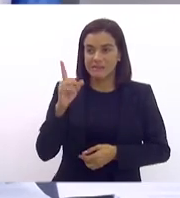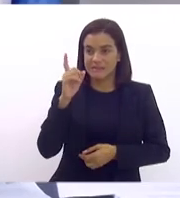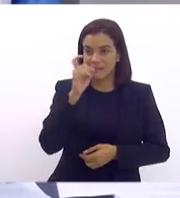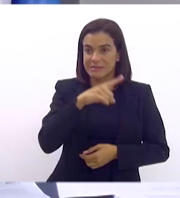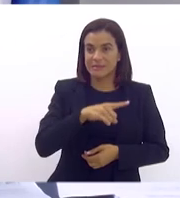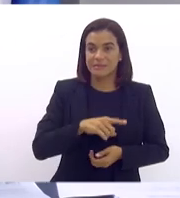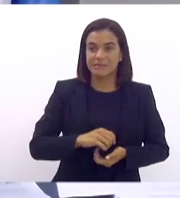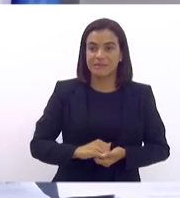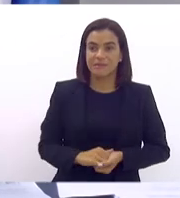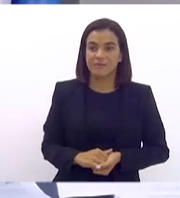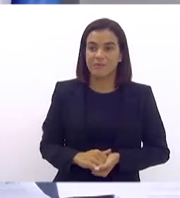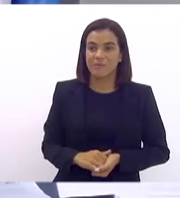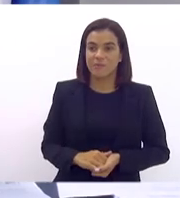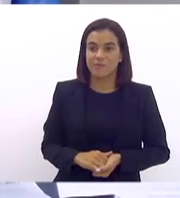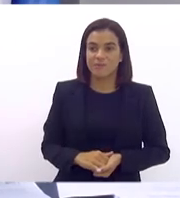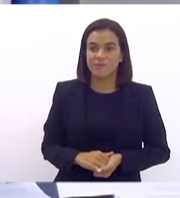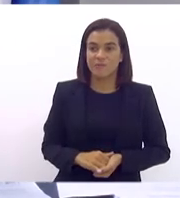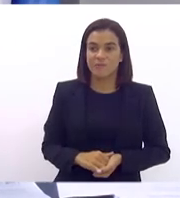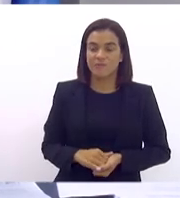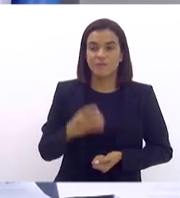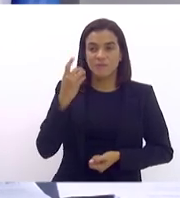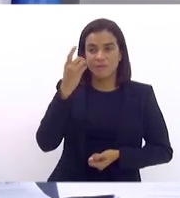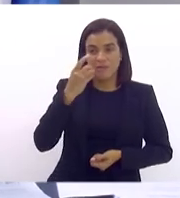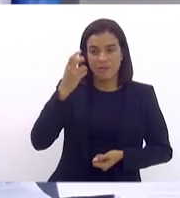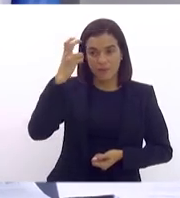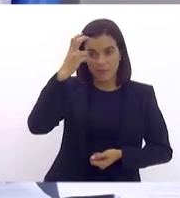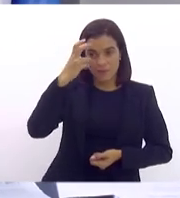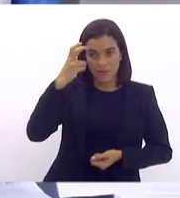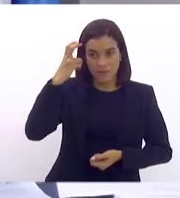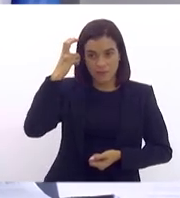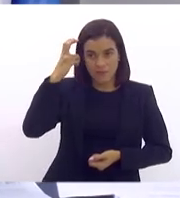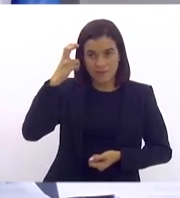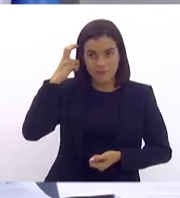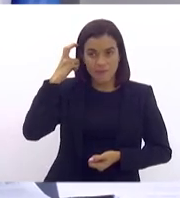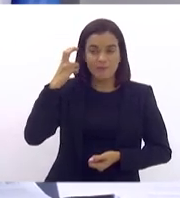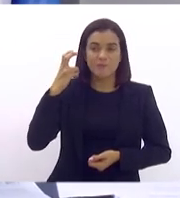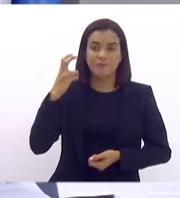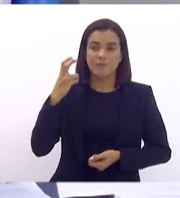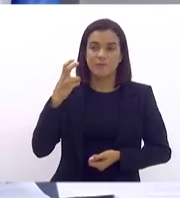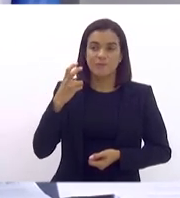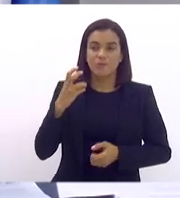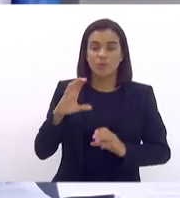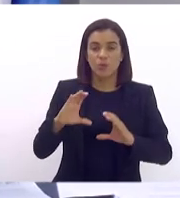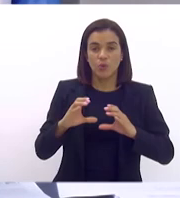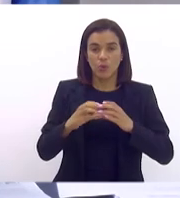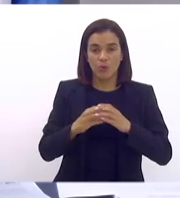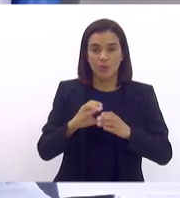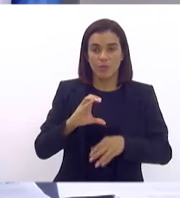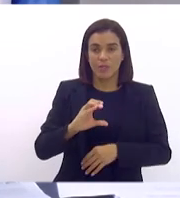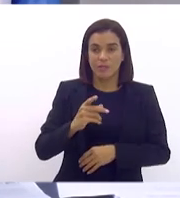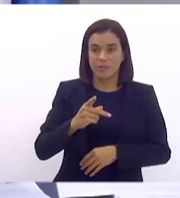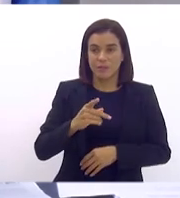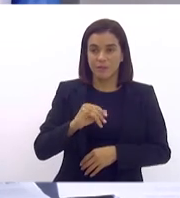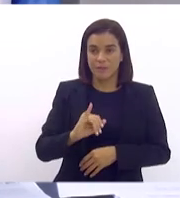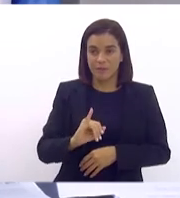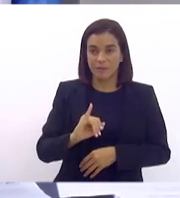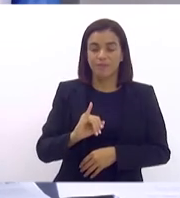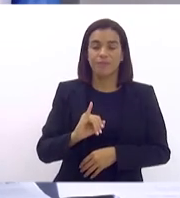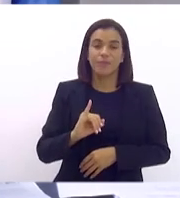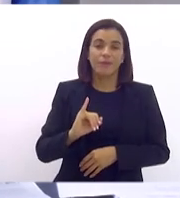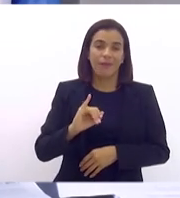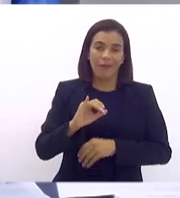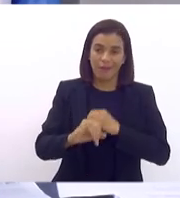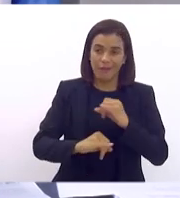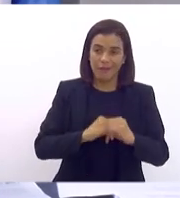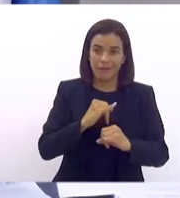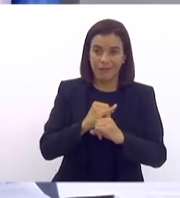Difícil. Ó, deputada Verônica Lima colocou aqui no grupo da CPI que a conexão